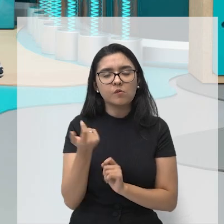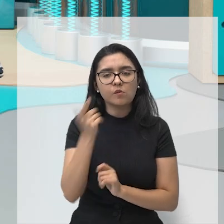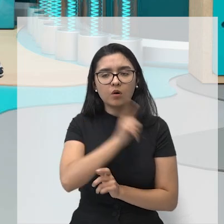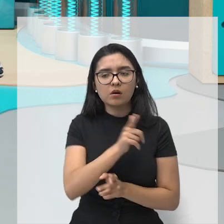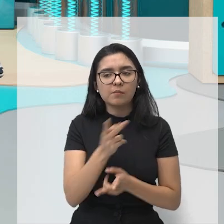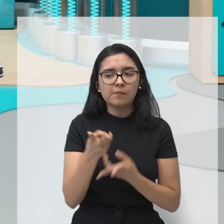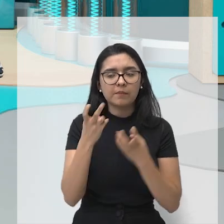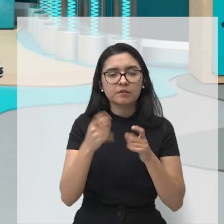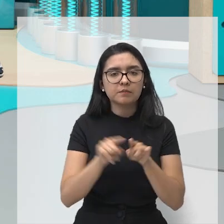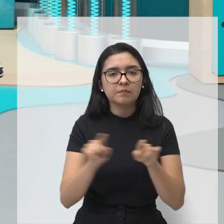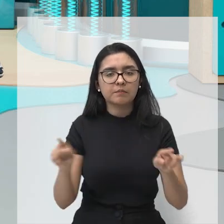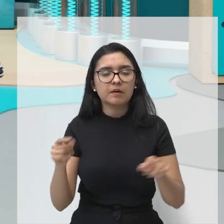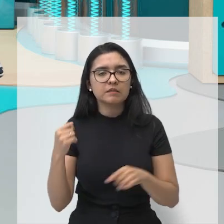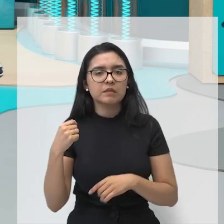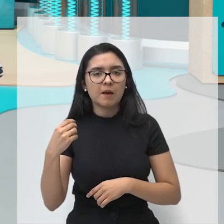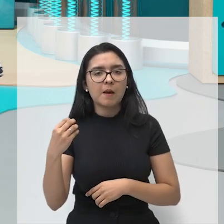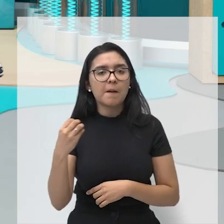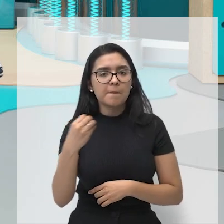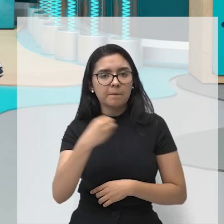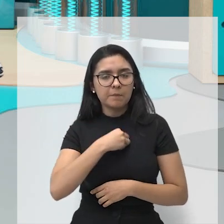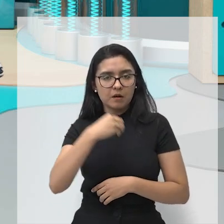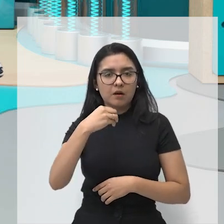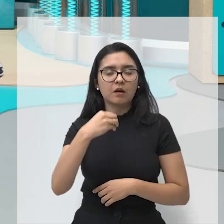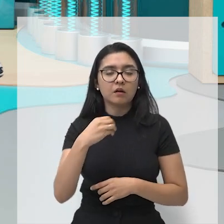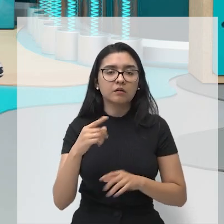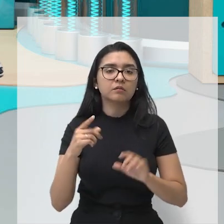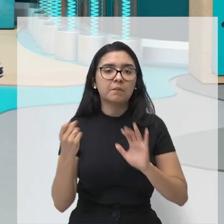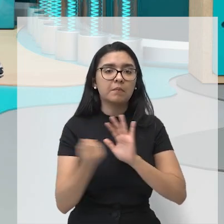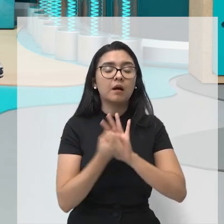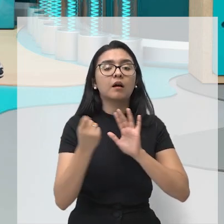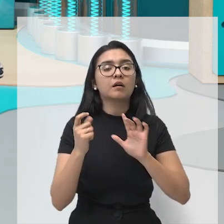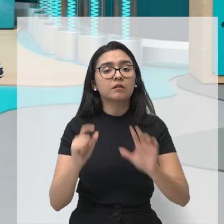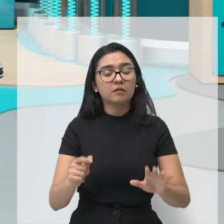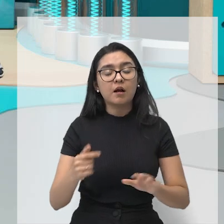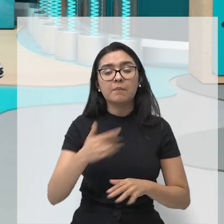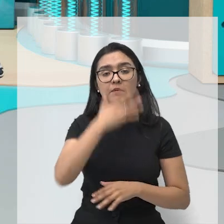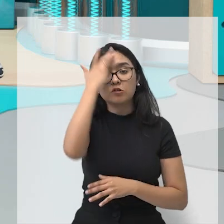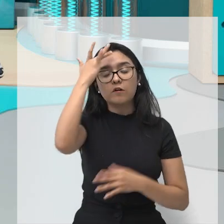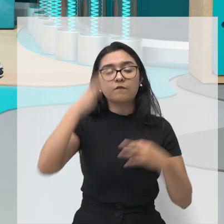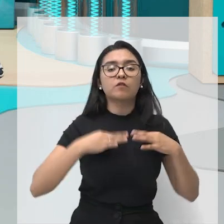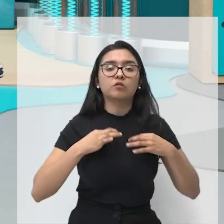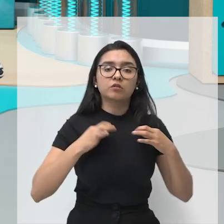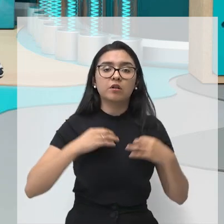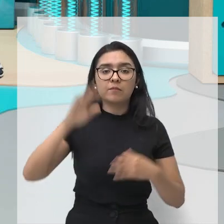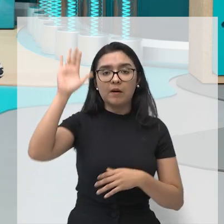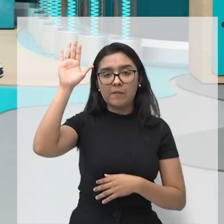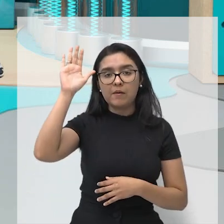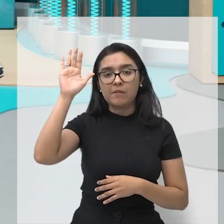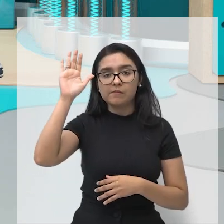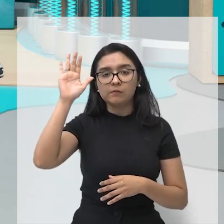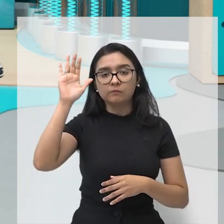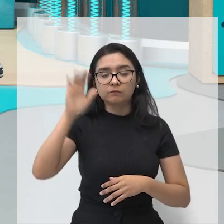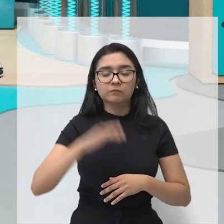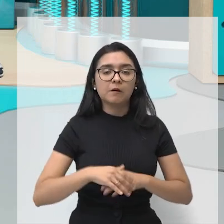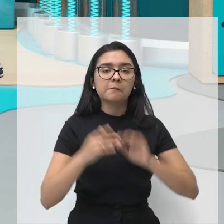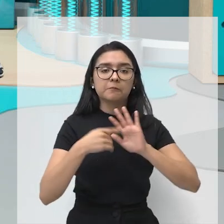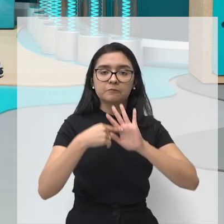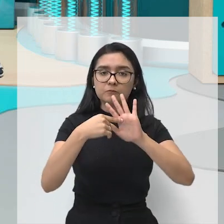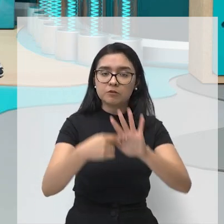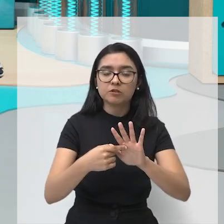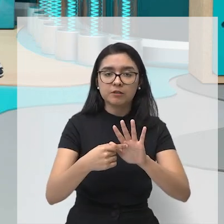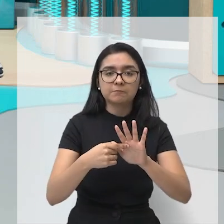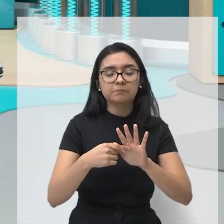quando marcado, quando atingido, né, o jogador deve voluntariamente acusar-se, erguendo aí uma das mãos